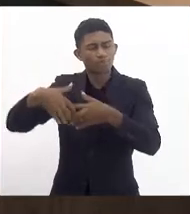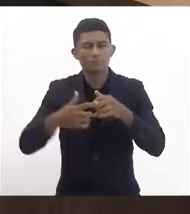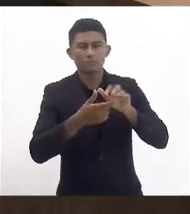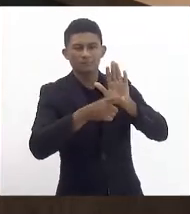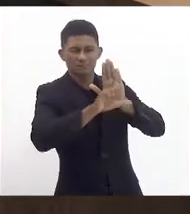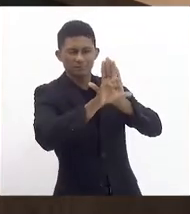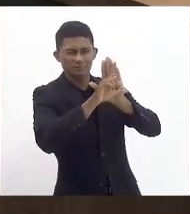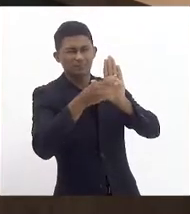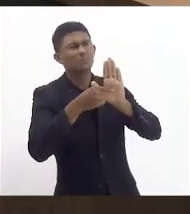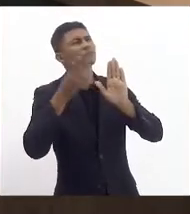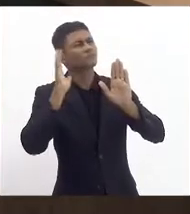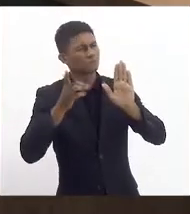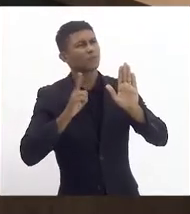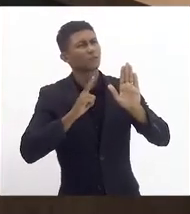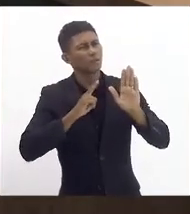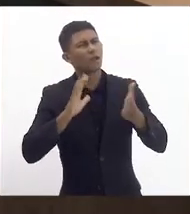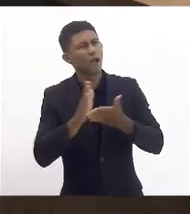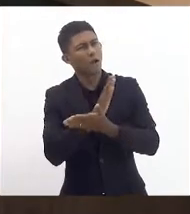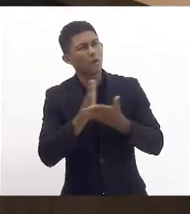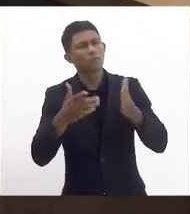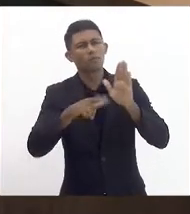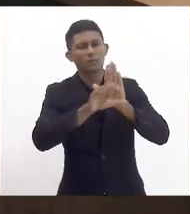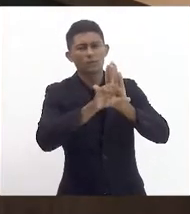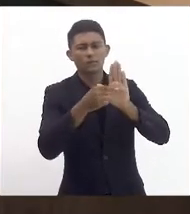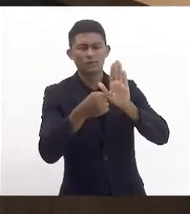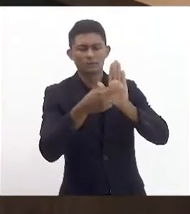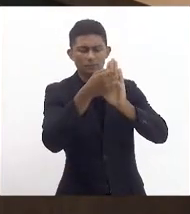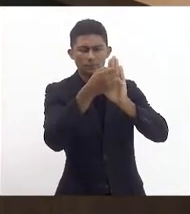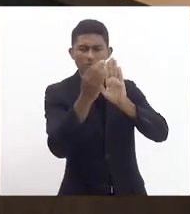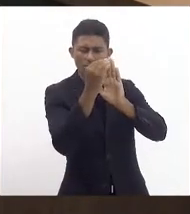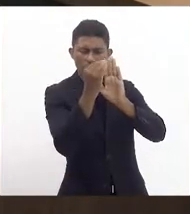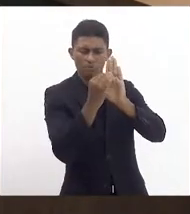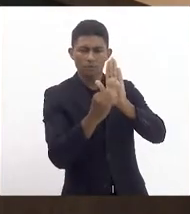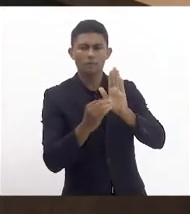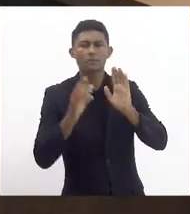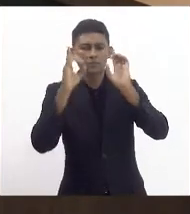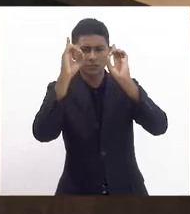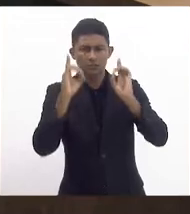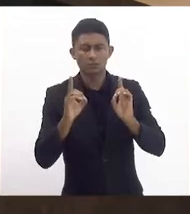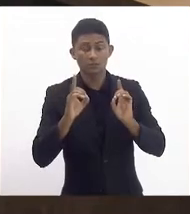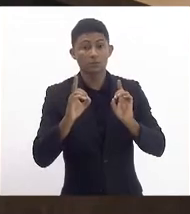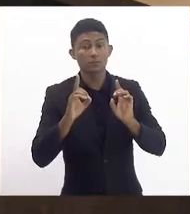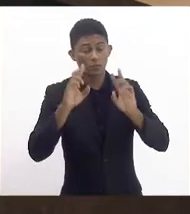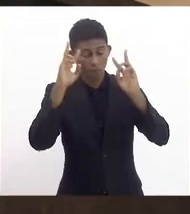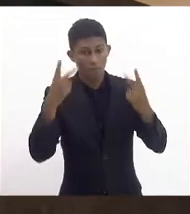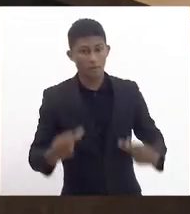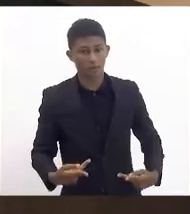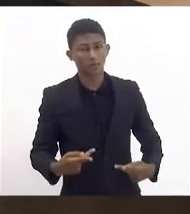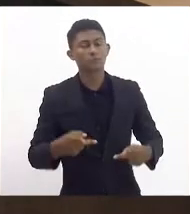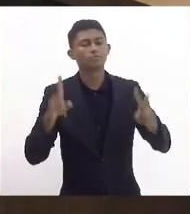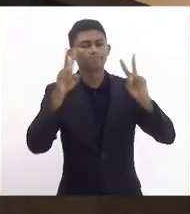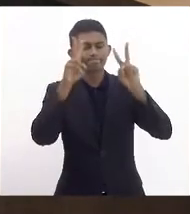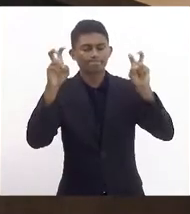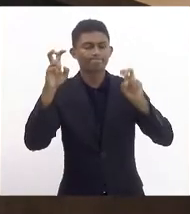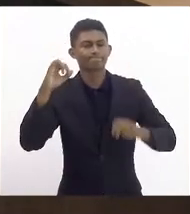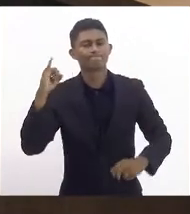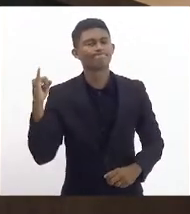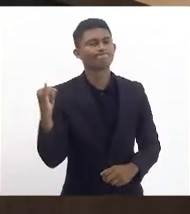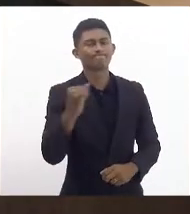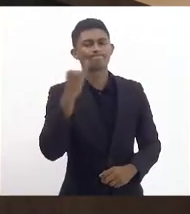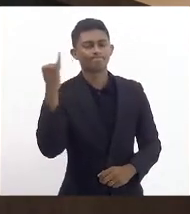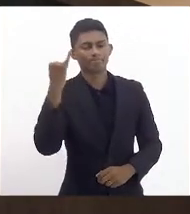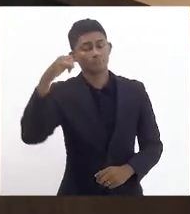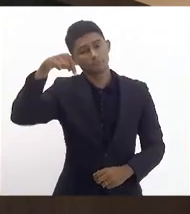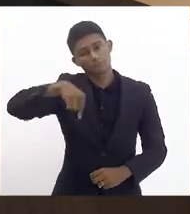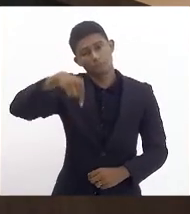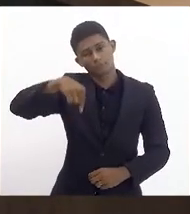legislações que já tratam do tema da garantia de direitos humanos. É um tema central aqui para o nosso